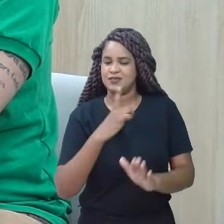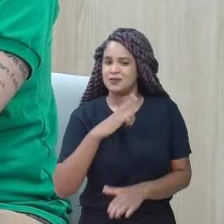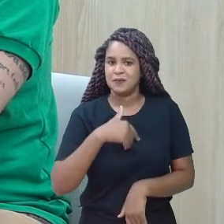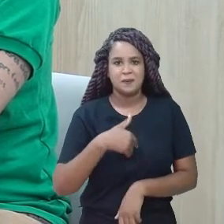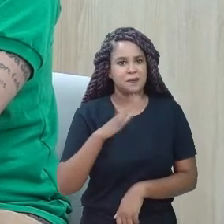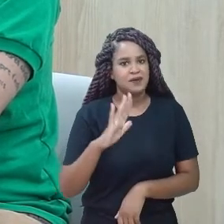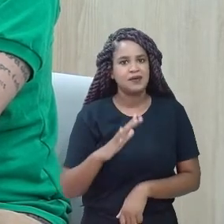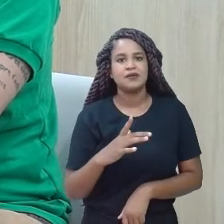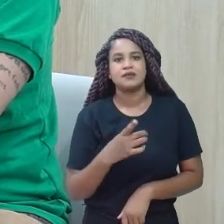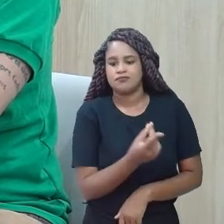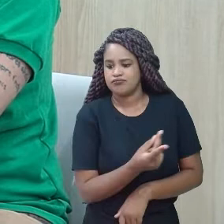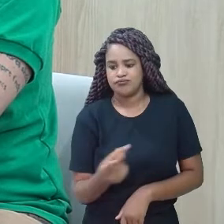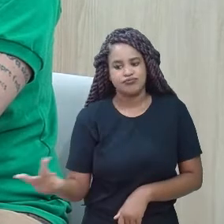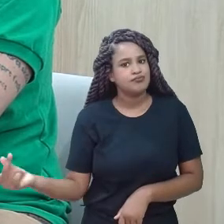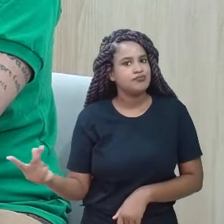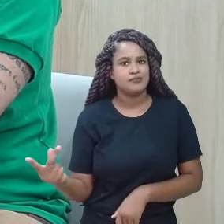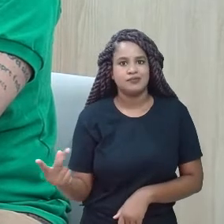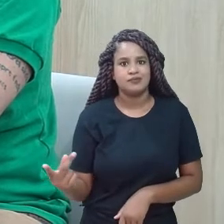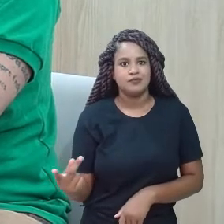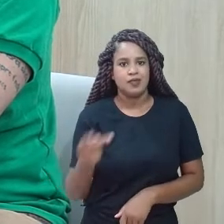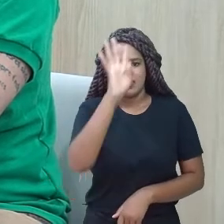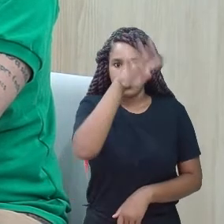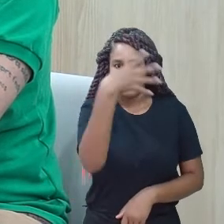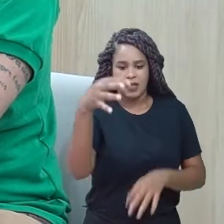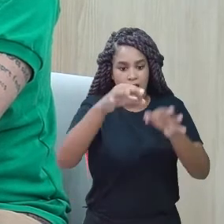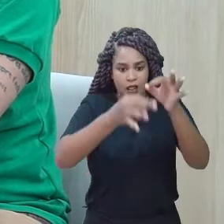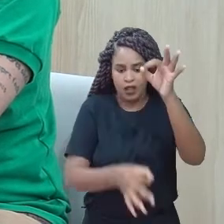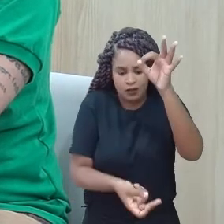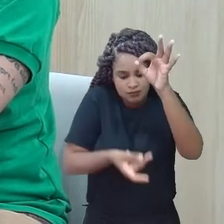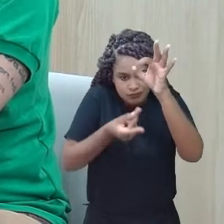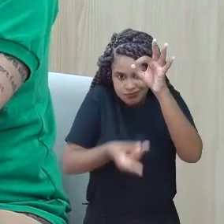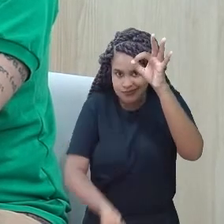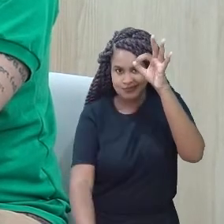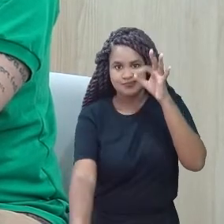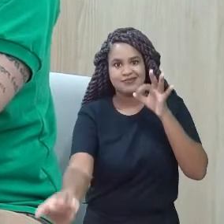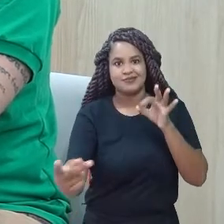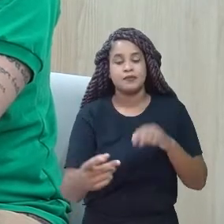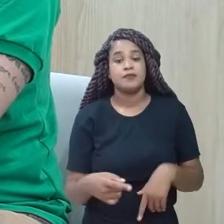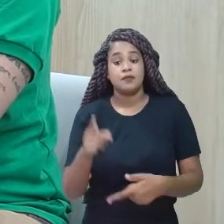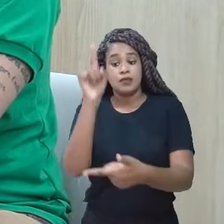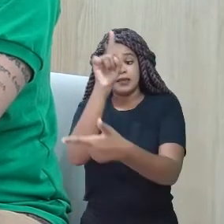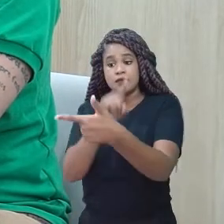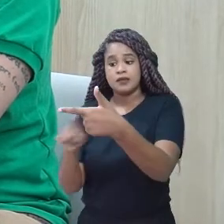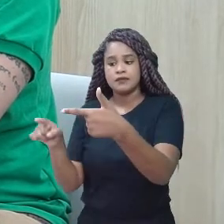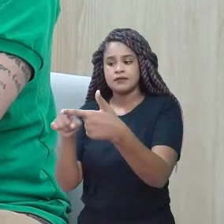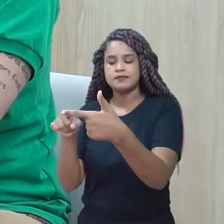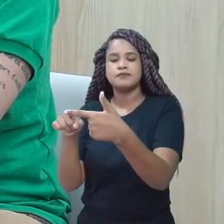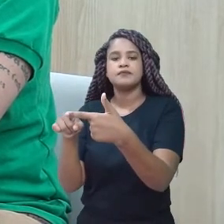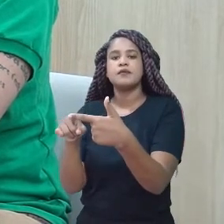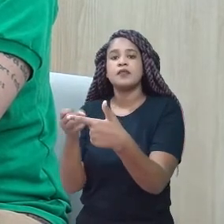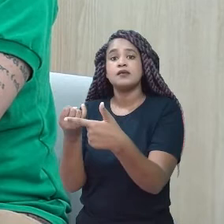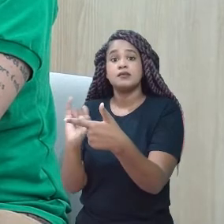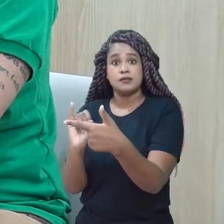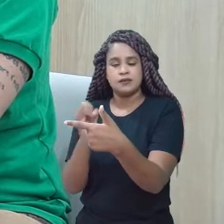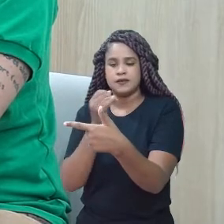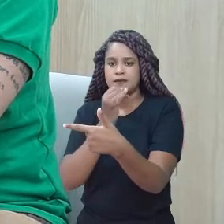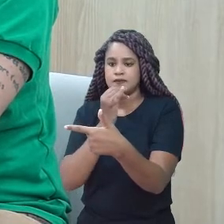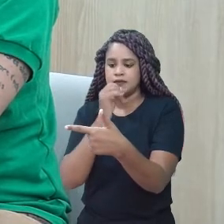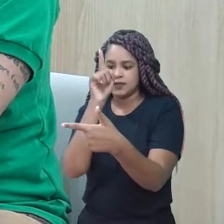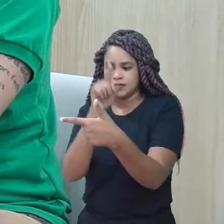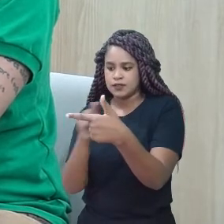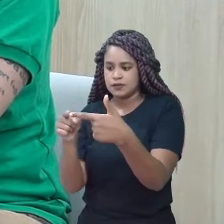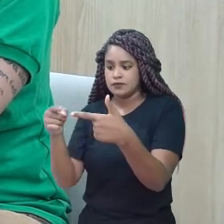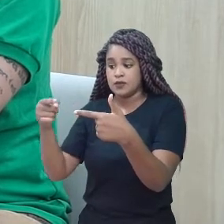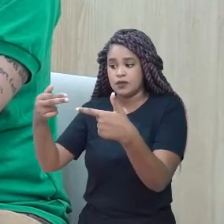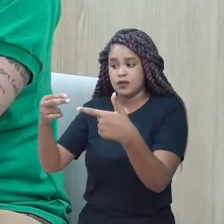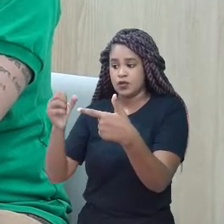são infinitos, então é como se fosse uma tabuada infinita. E a questão dos divisores é aquela ideia, né? Ou seja, se dividiu e o resultado